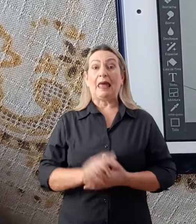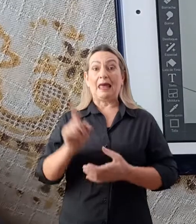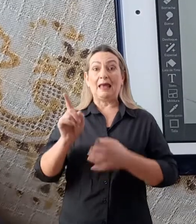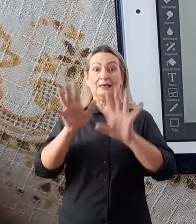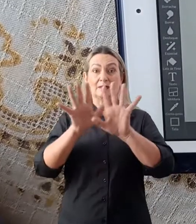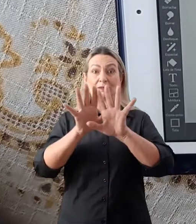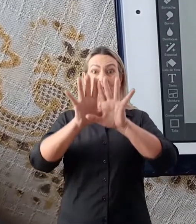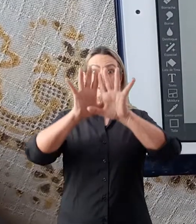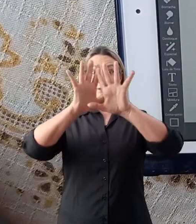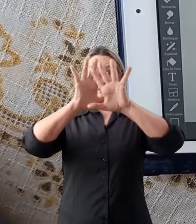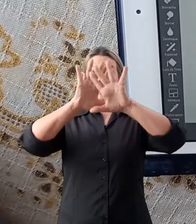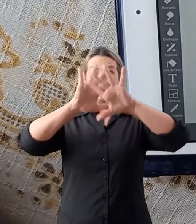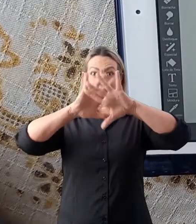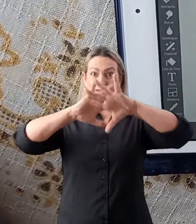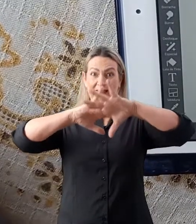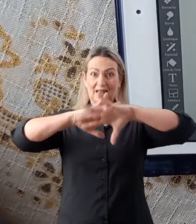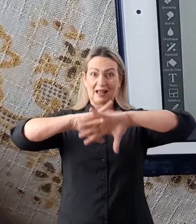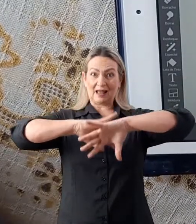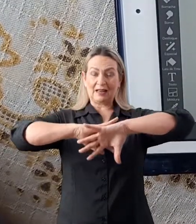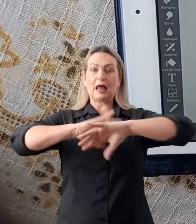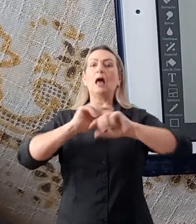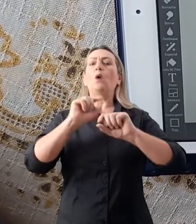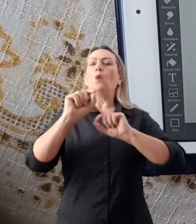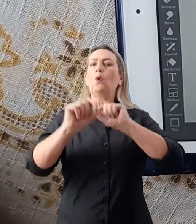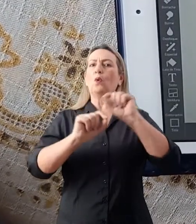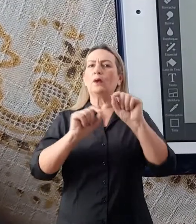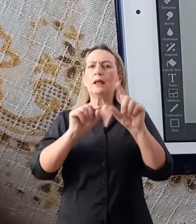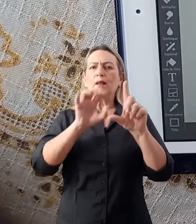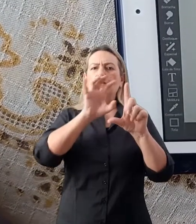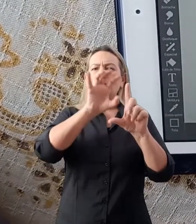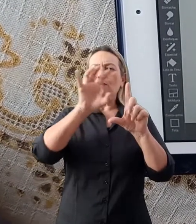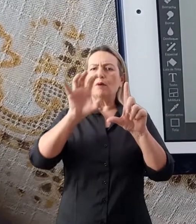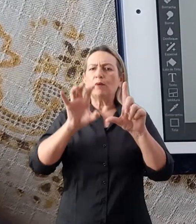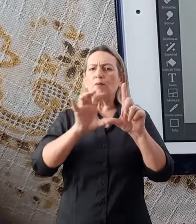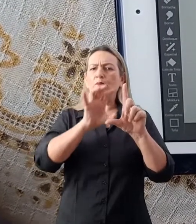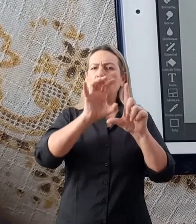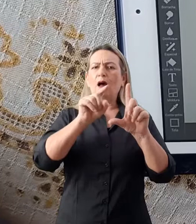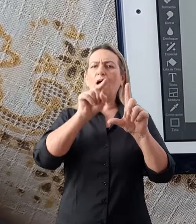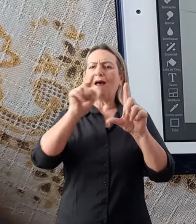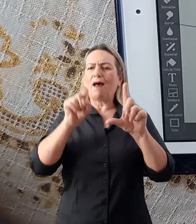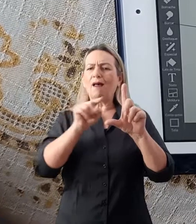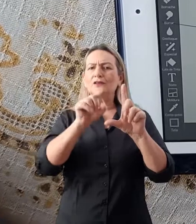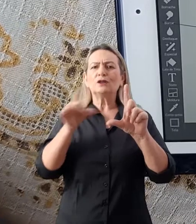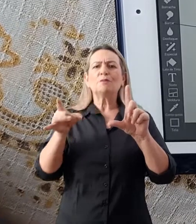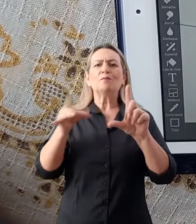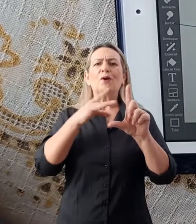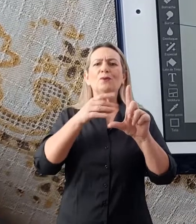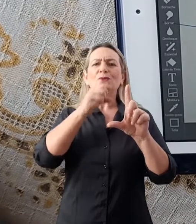As mandalas geralmente elas seguem uma estrutura já bastante clássica.